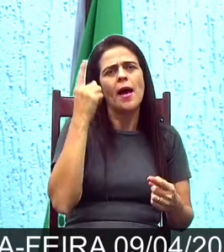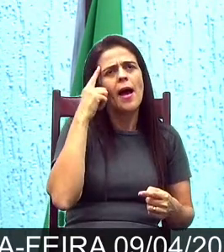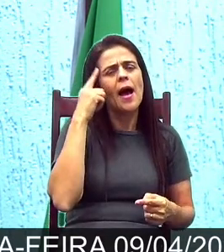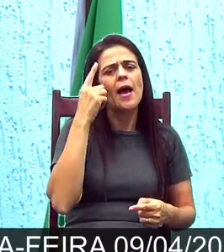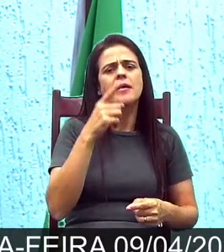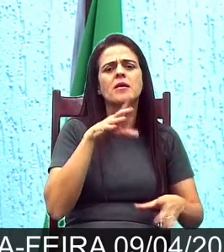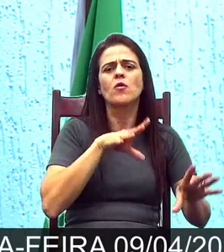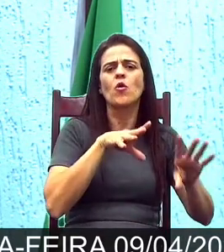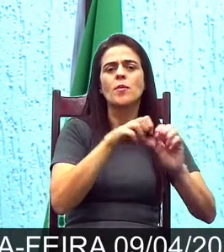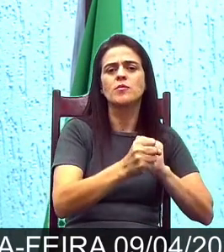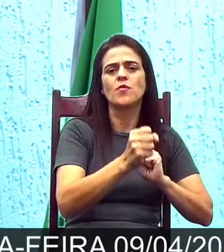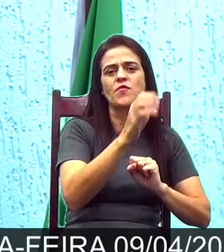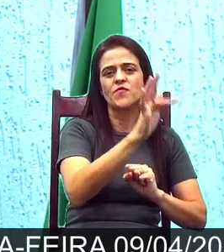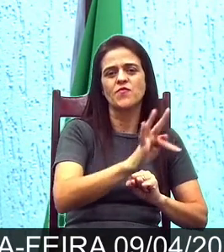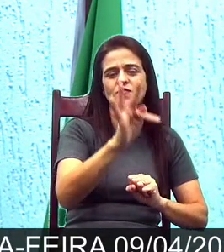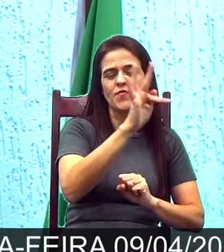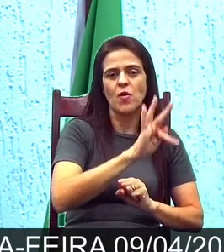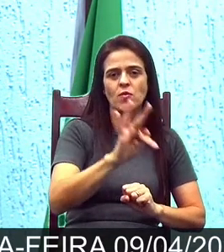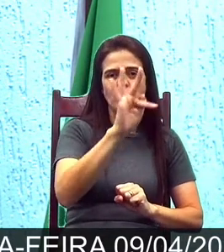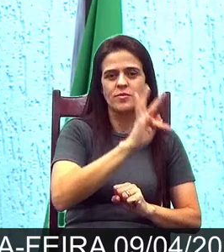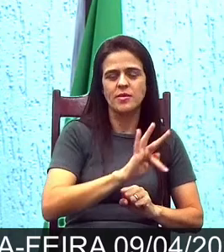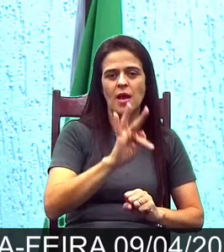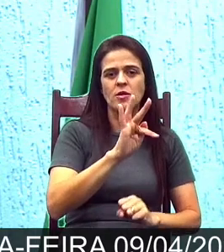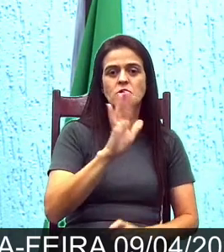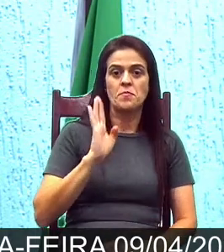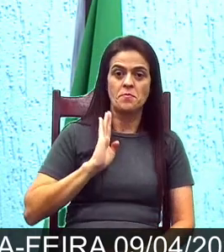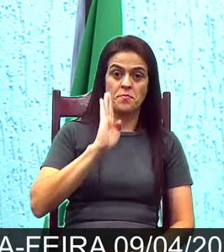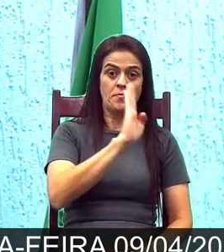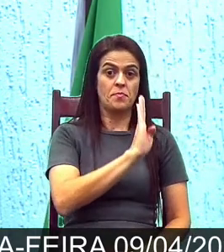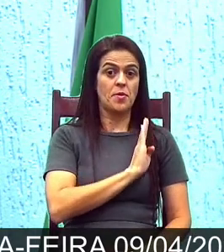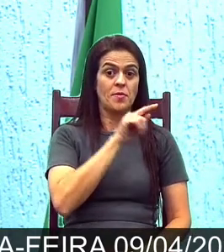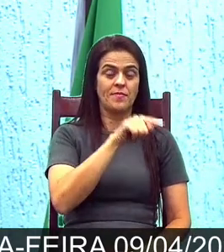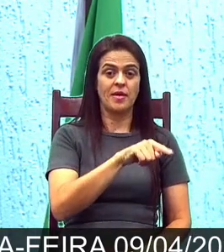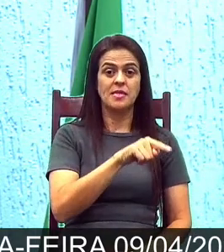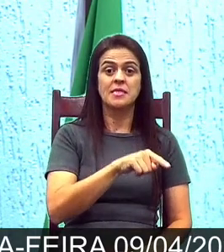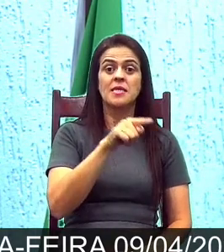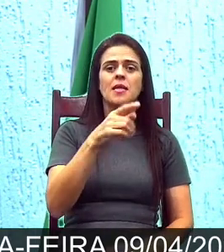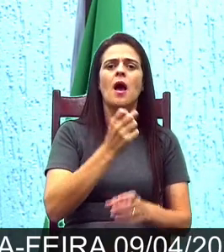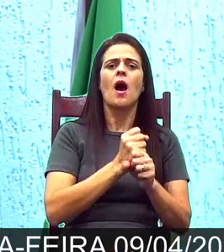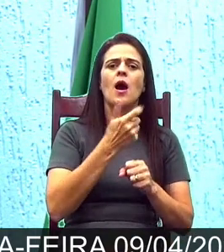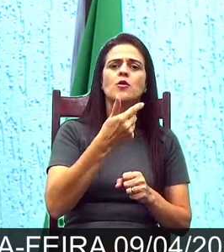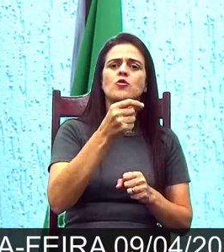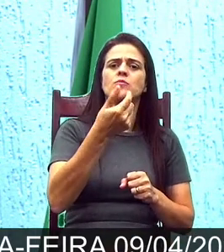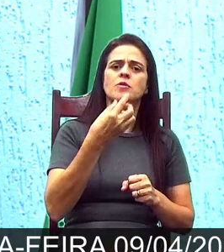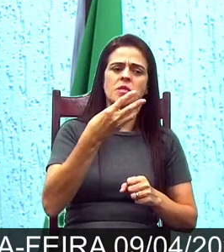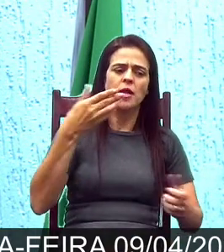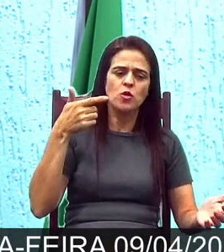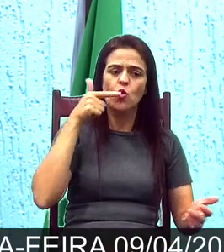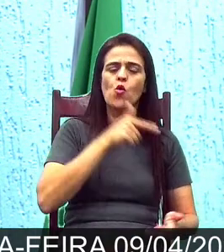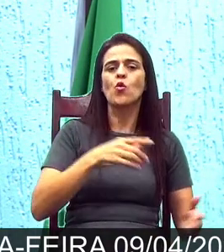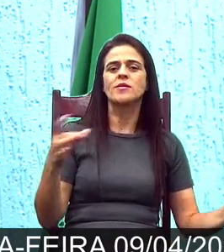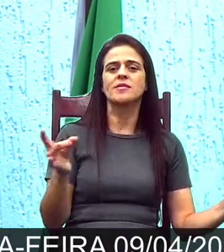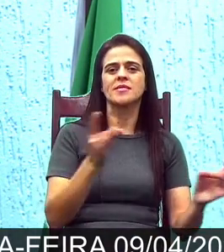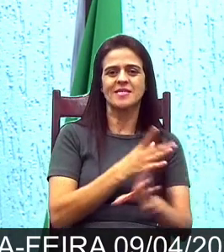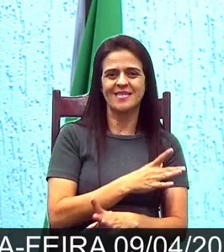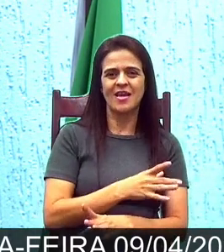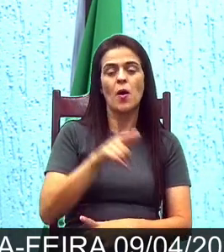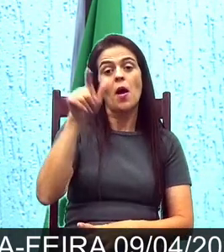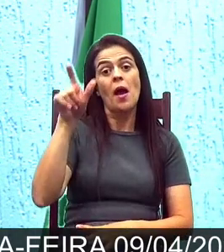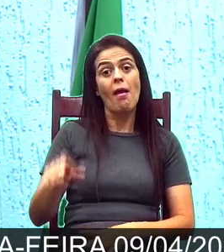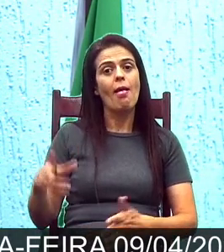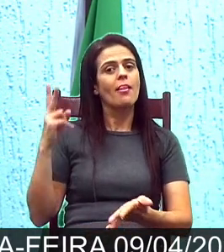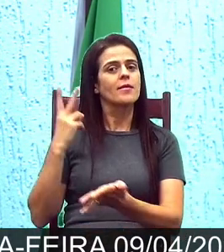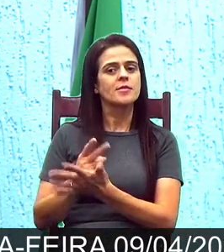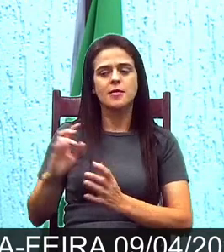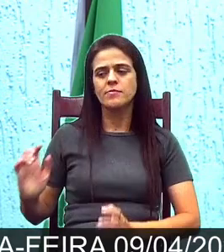ano de 2023. Atualmente, Thaisa continua inspirando mulheres, exercendo sua profissão de maquiadora,